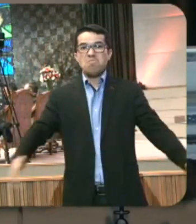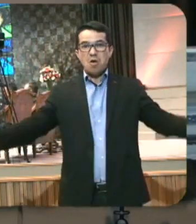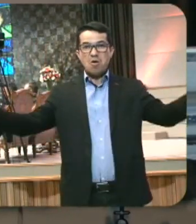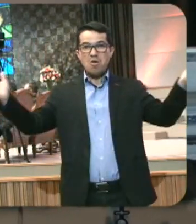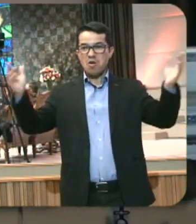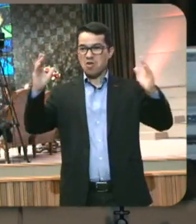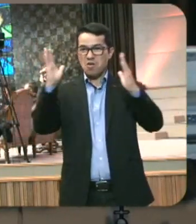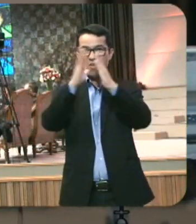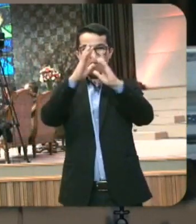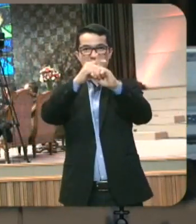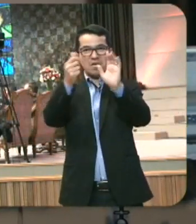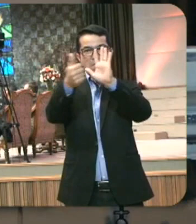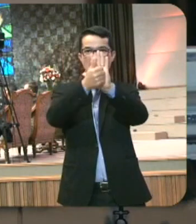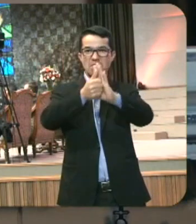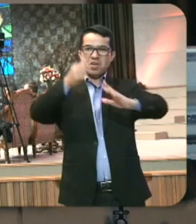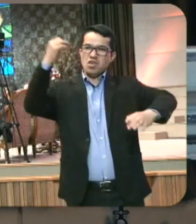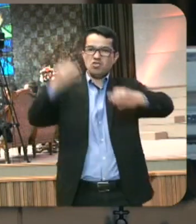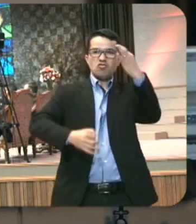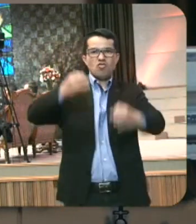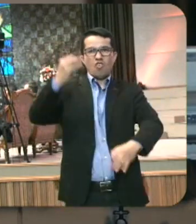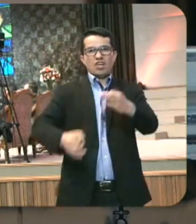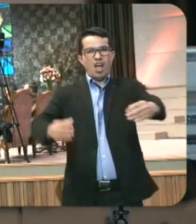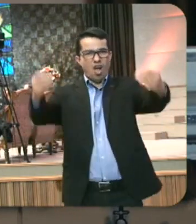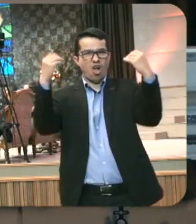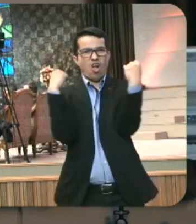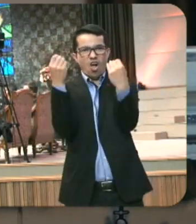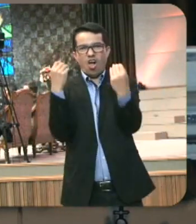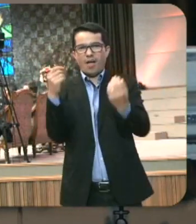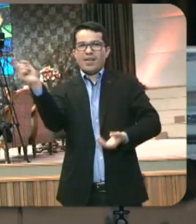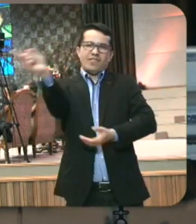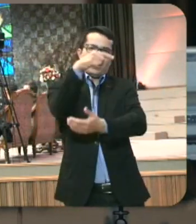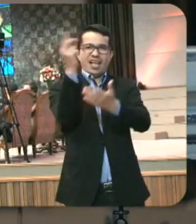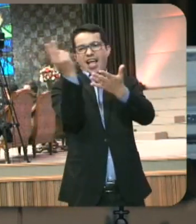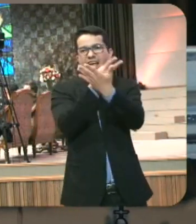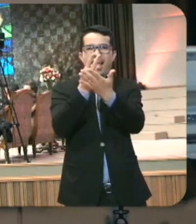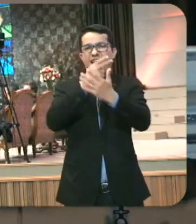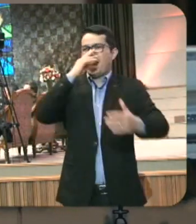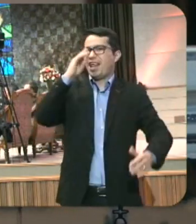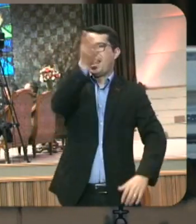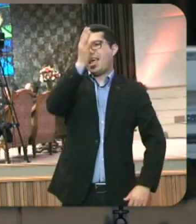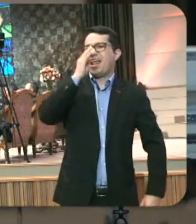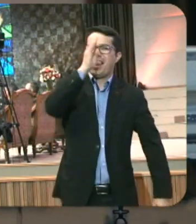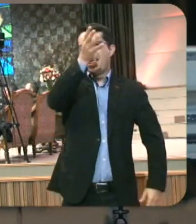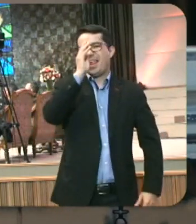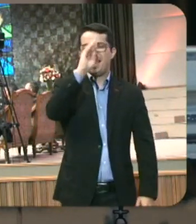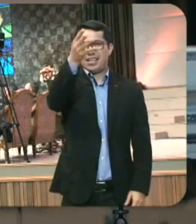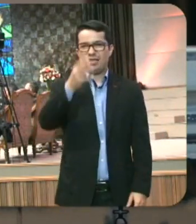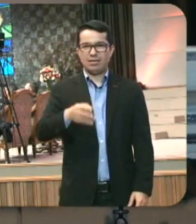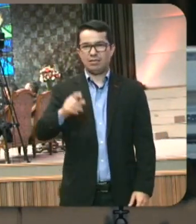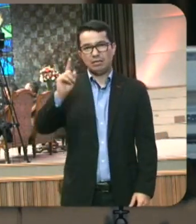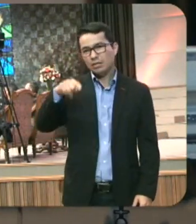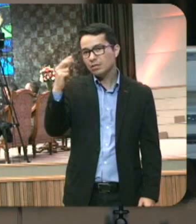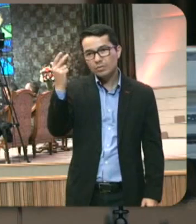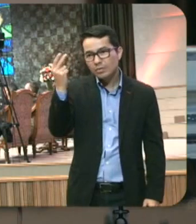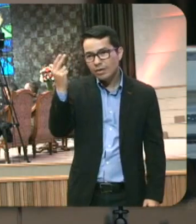Não é verdade? Parece. E essa hora começou uma confusão.